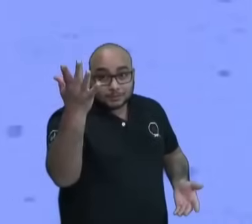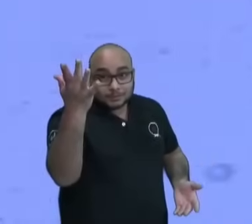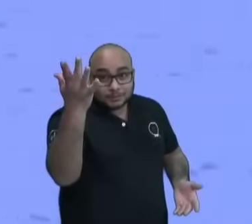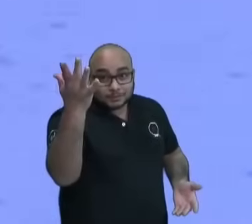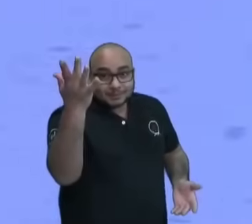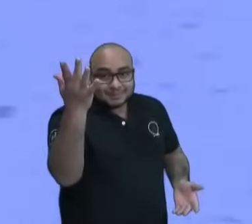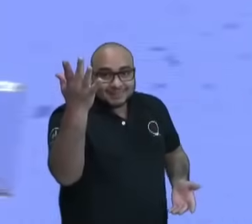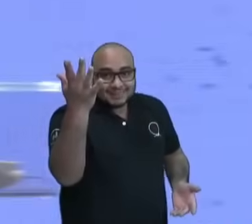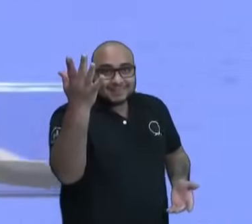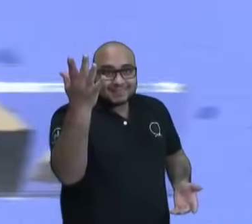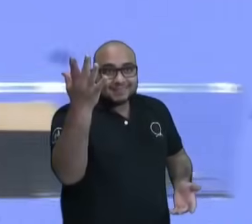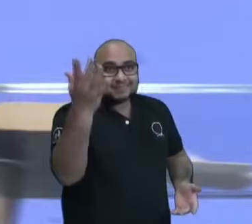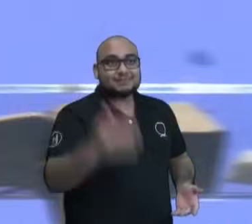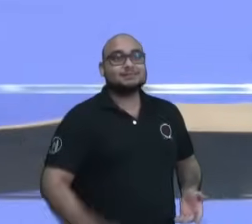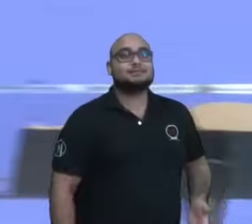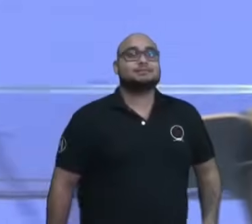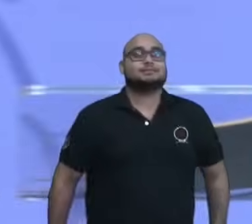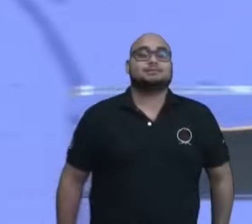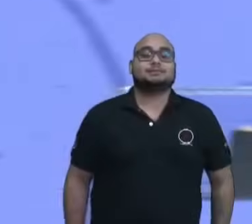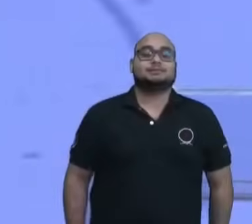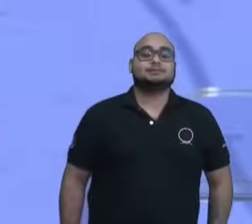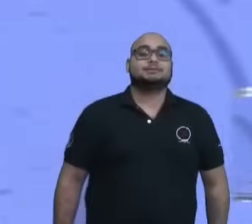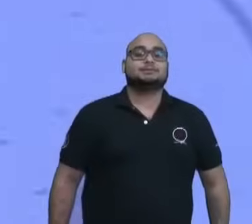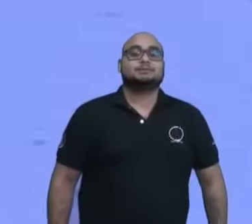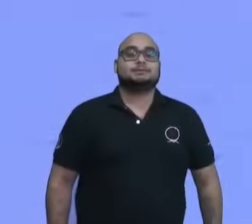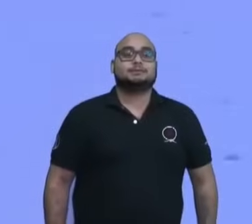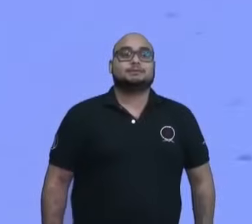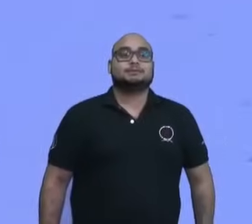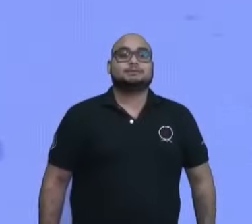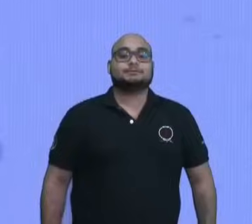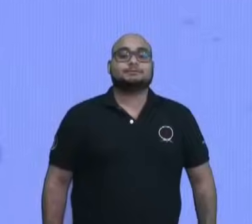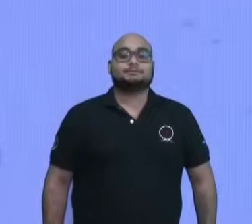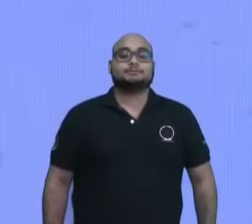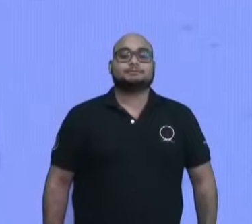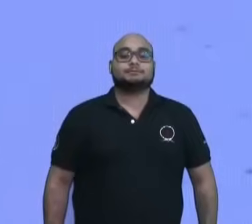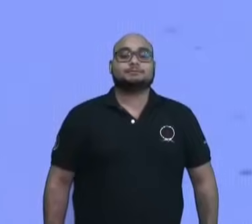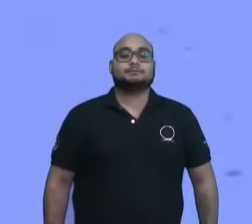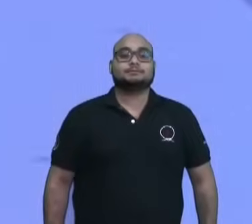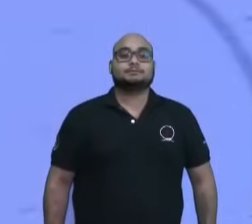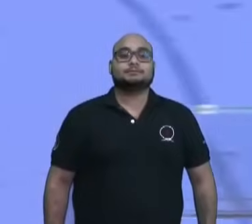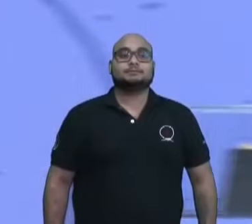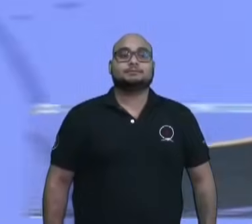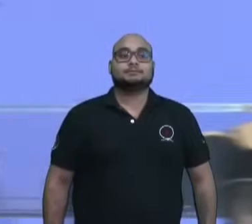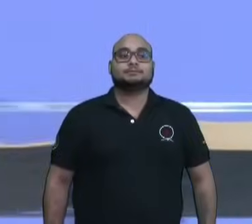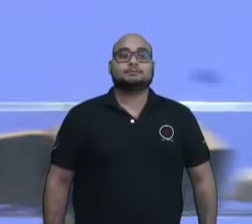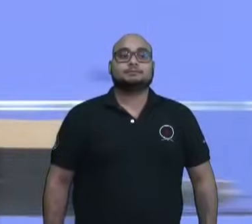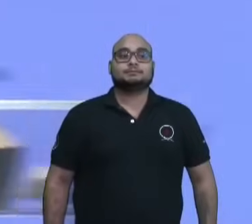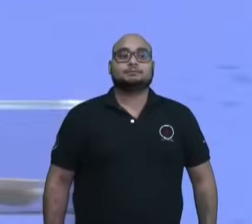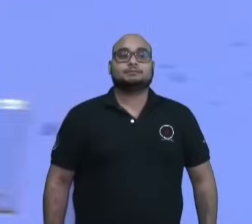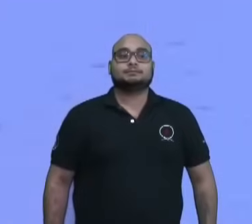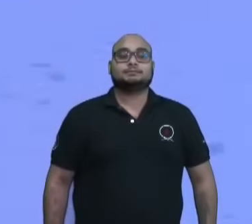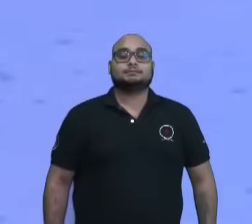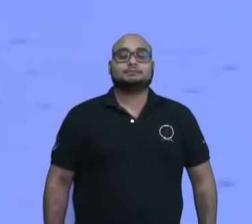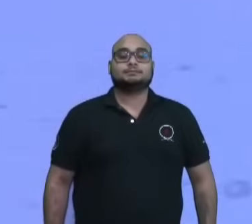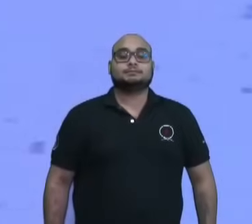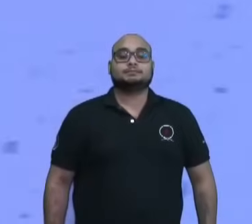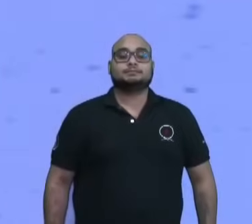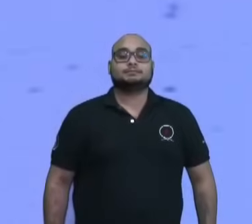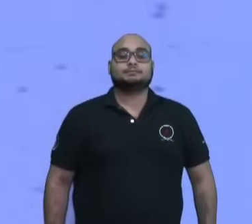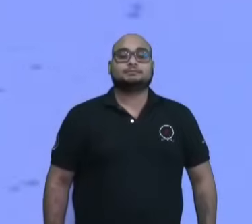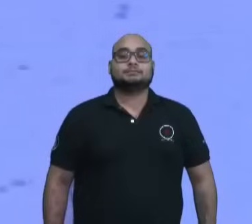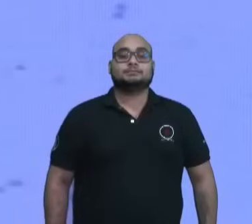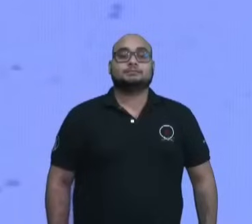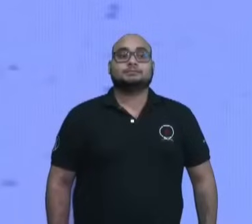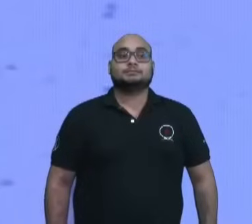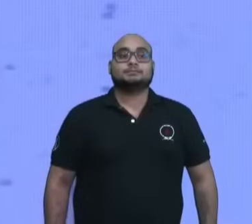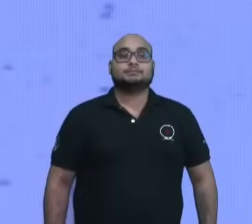isopor ele brinca com esse negócio Ah meu irmão eu até acredito estão fazendo da exceção